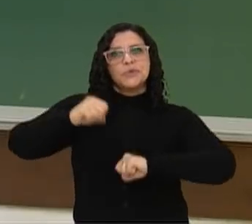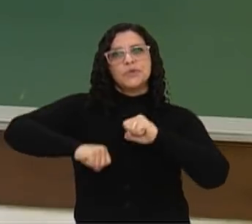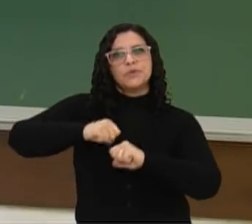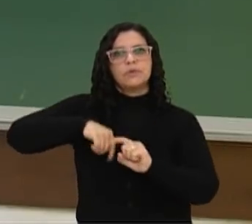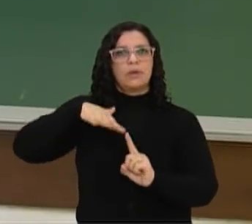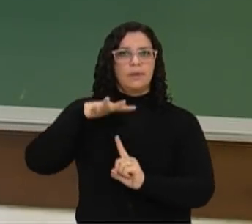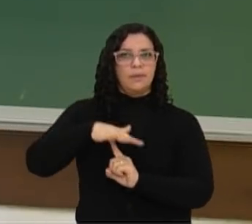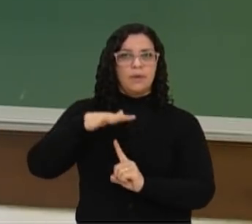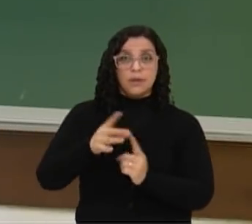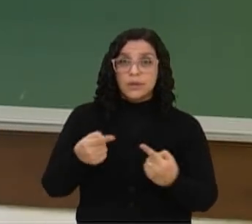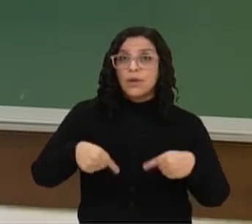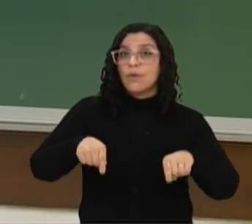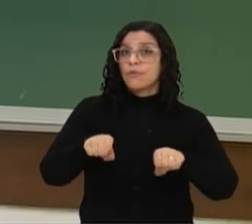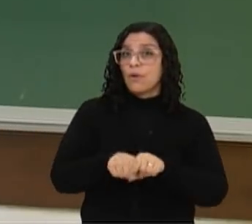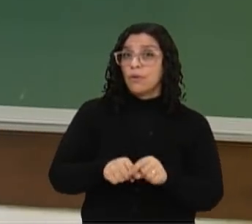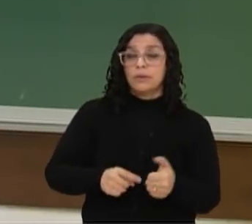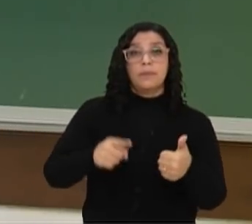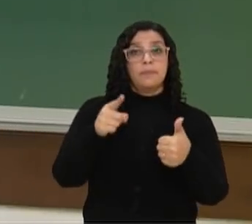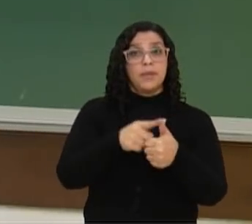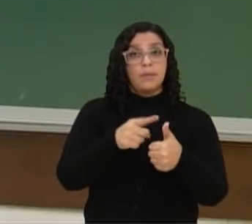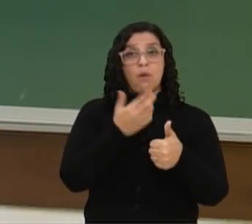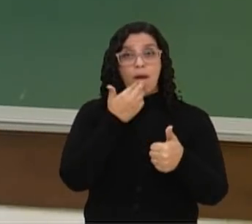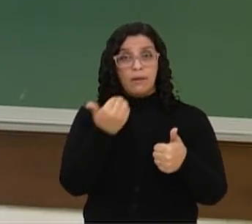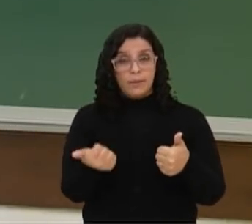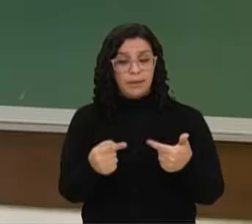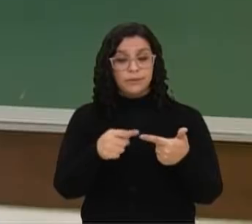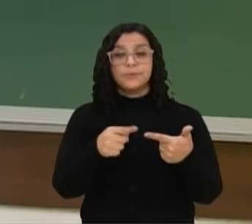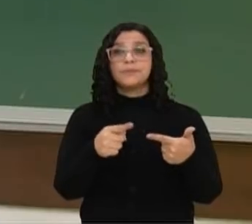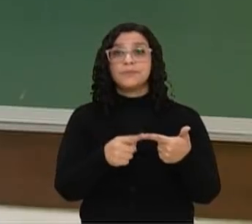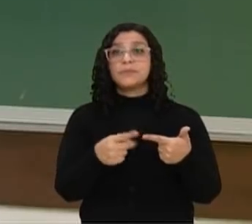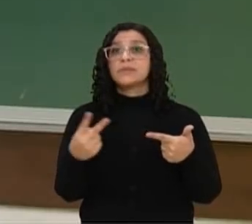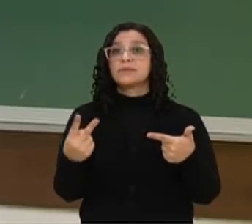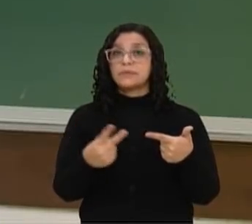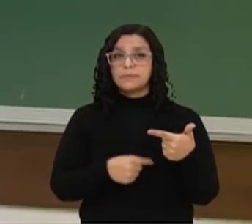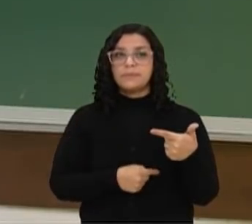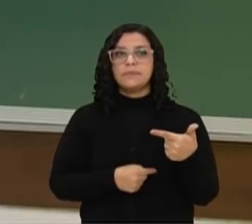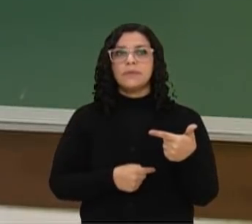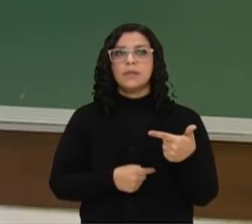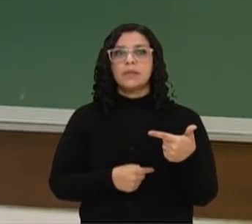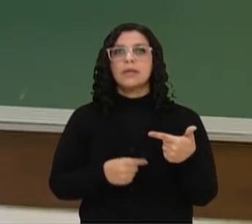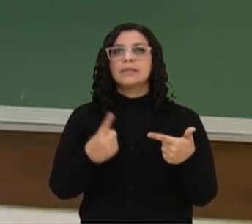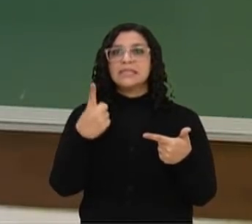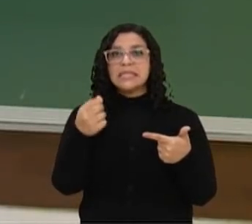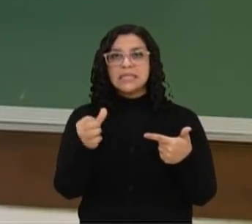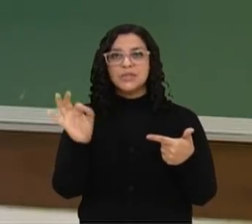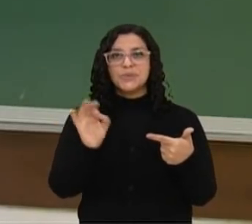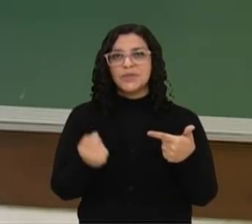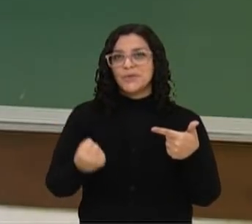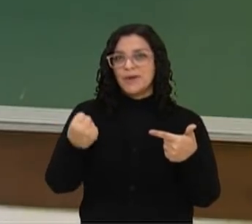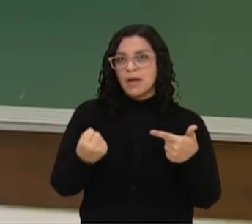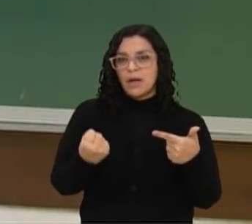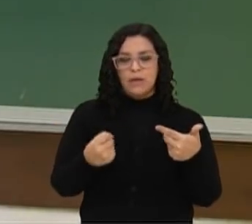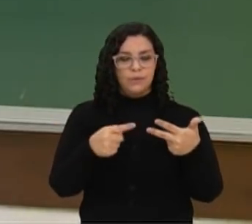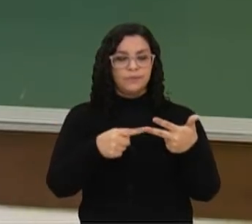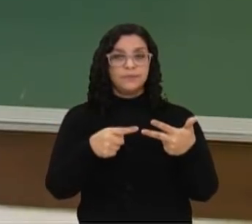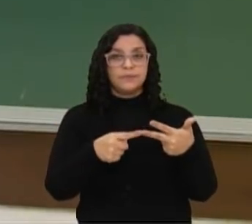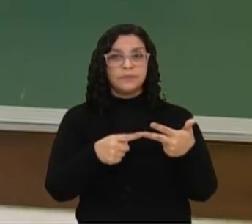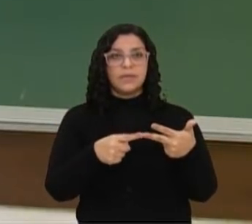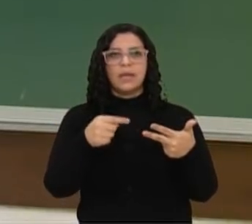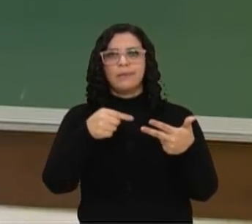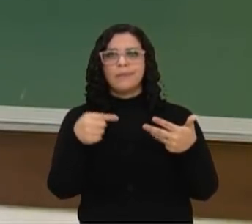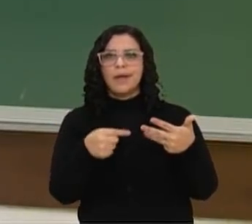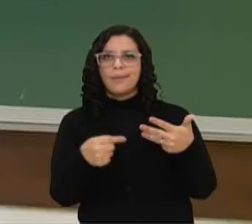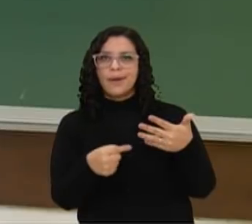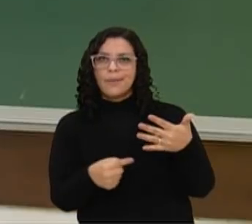indústria? Recapitulando, primeiro alimentícia ali, né, da agroindústria, depois automobilística e aí segue